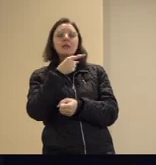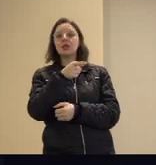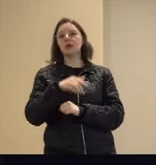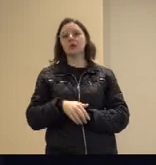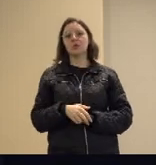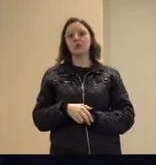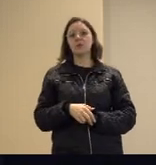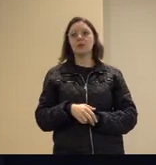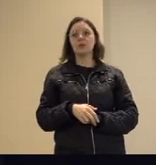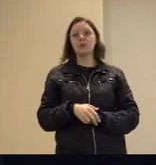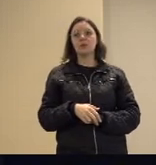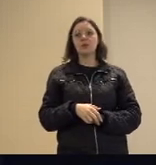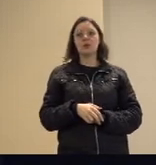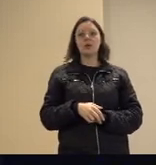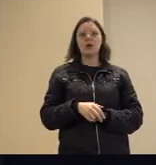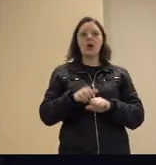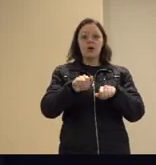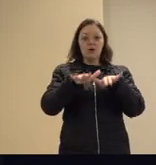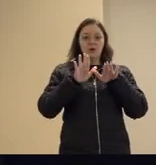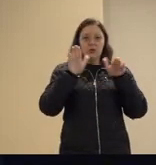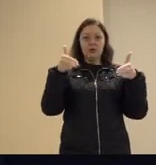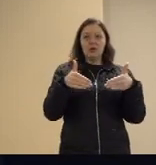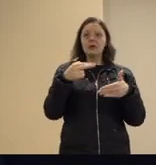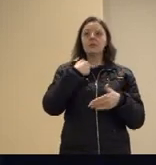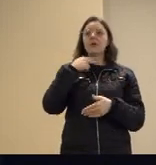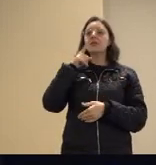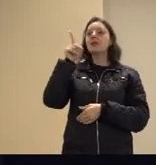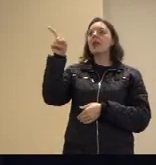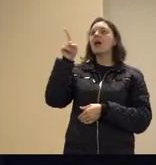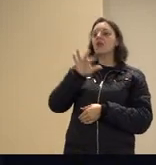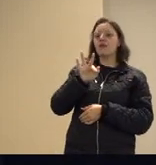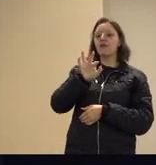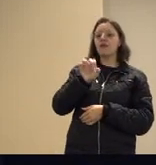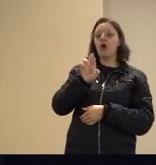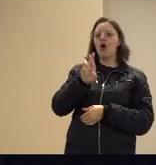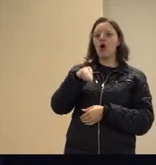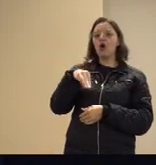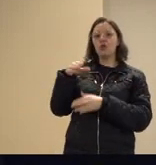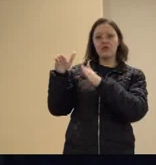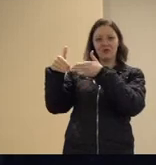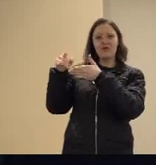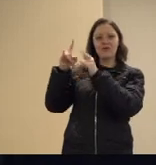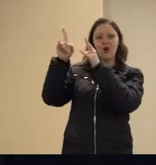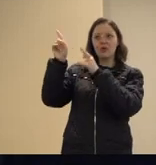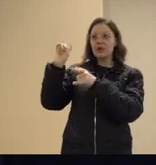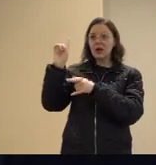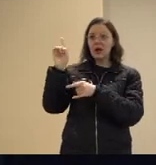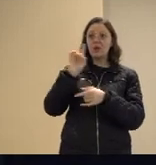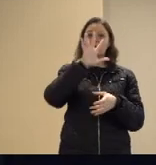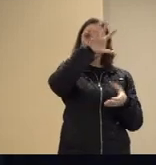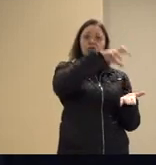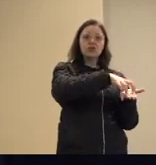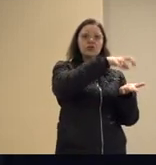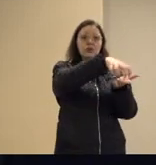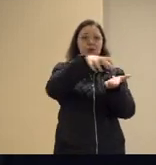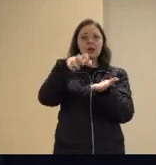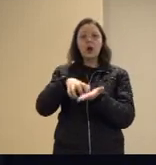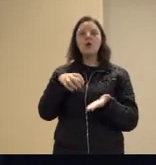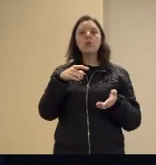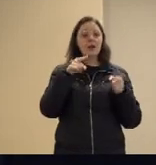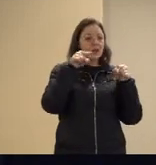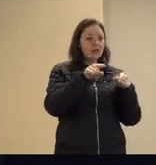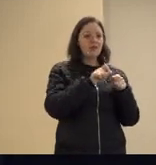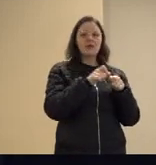A audiência concentrada não pode ser realizada no fórum, ela deve ser realizada nas entidades. Por quê?